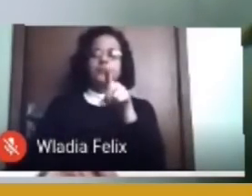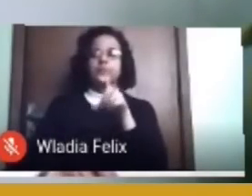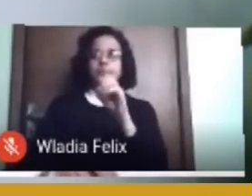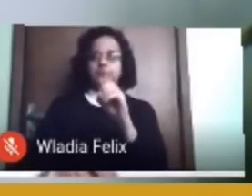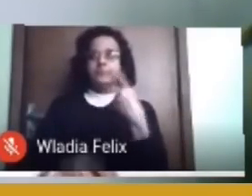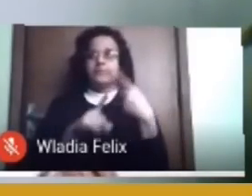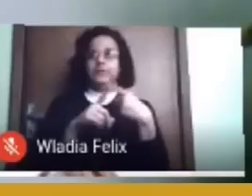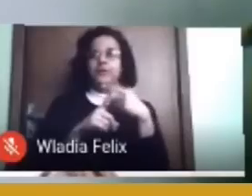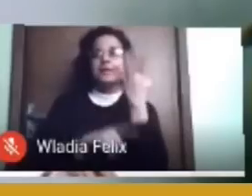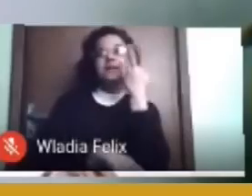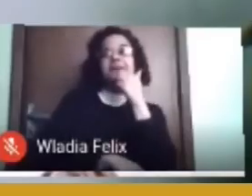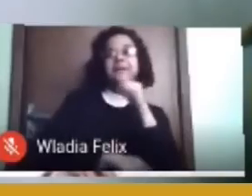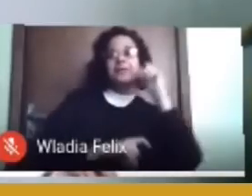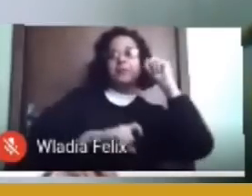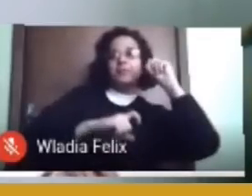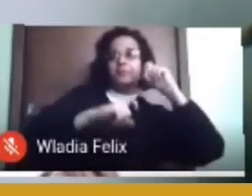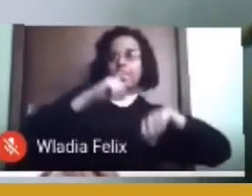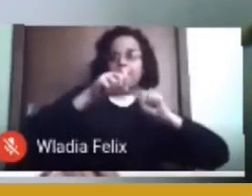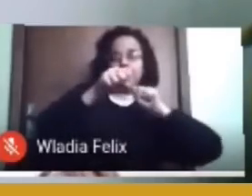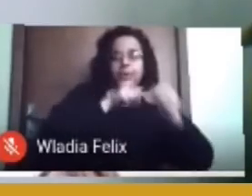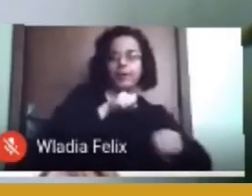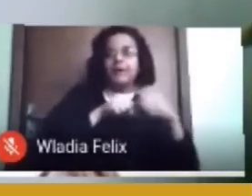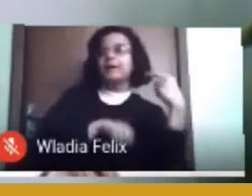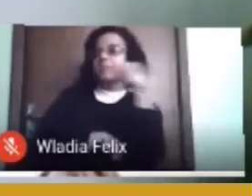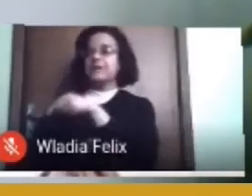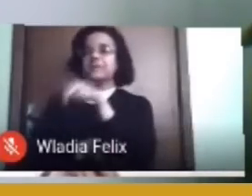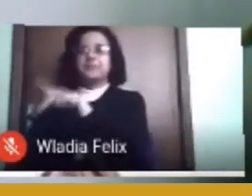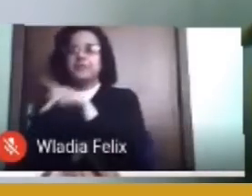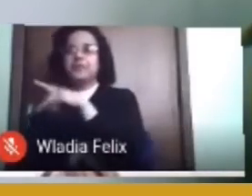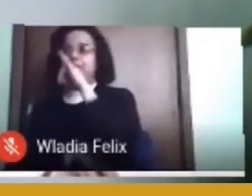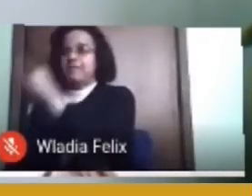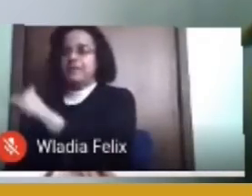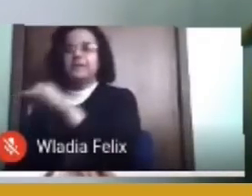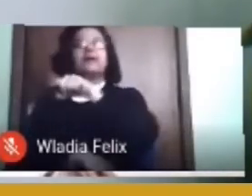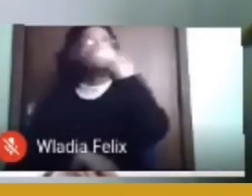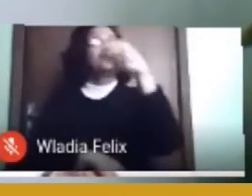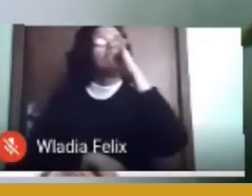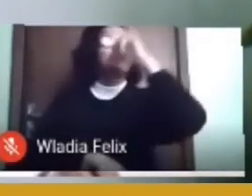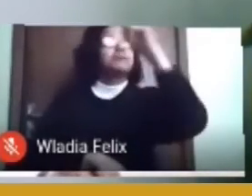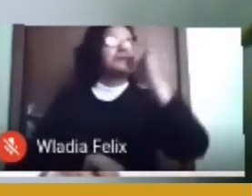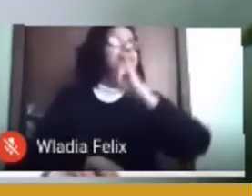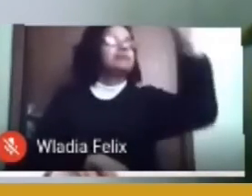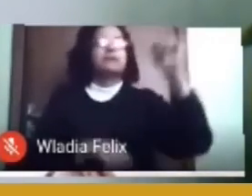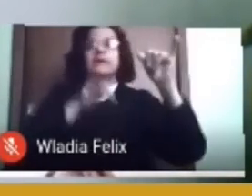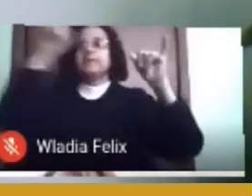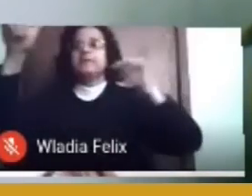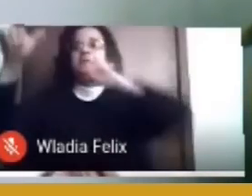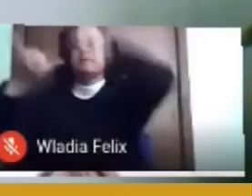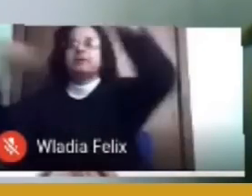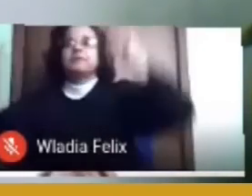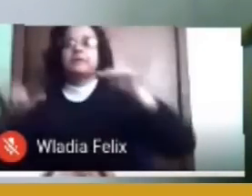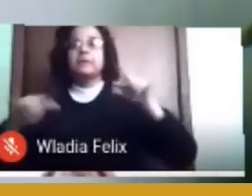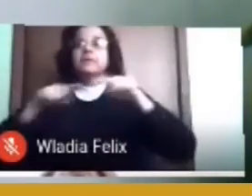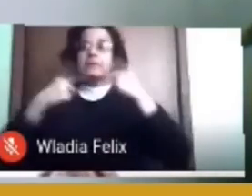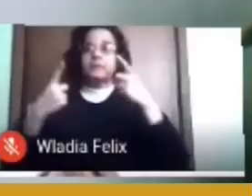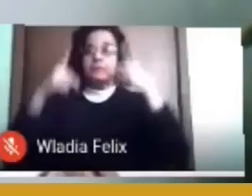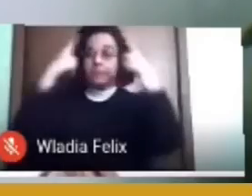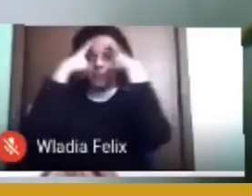para outro. Aí sai dali e vai contra para outro. Então, essa violência, às vezes, é mais complicada ainda da criança